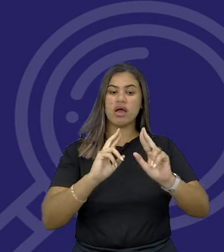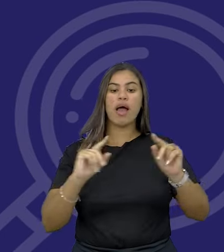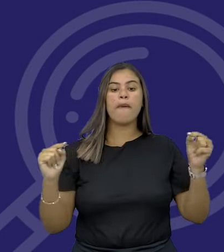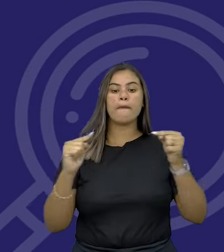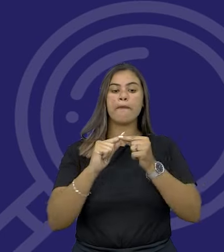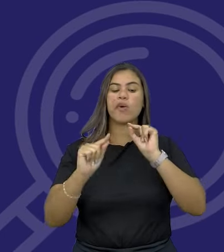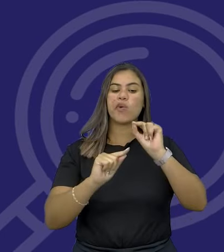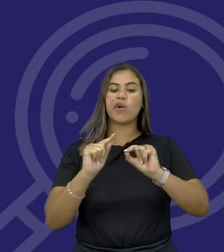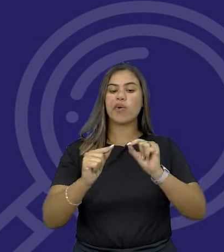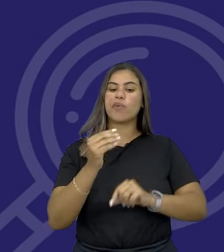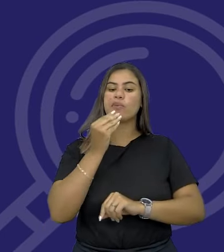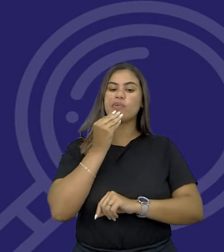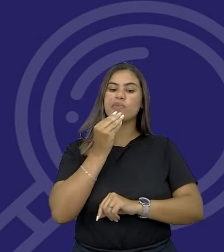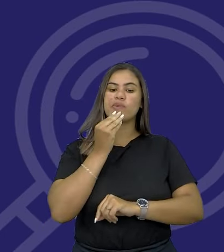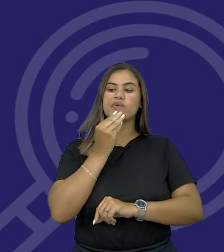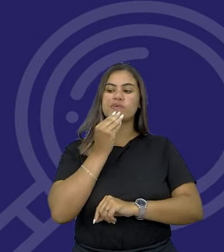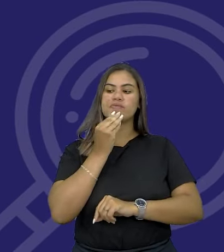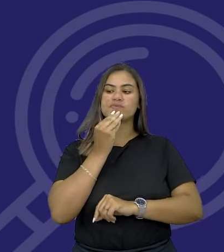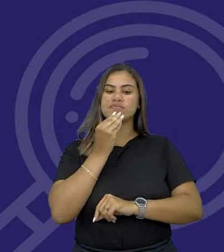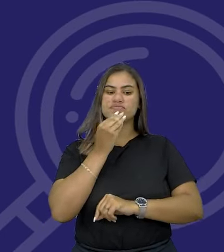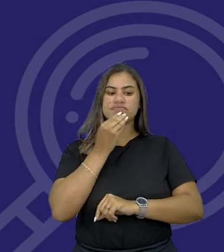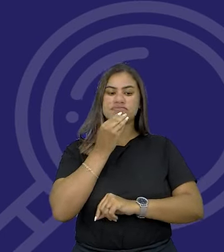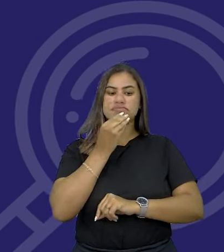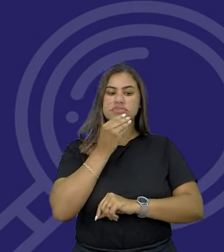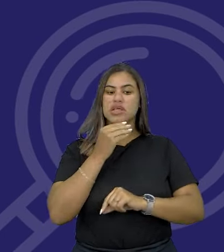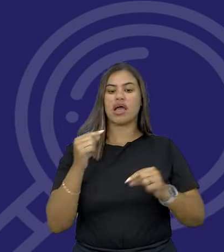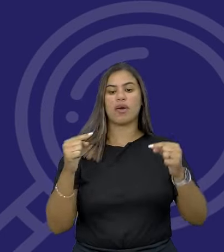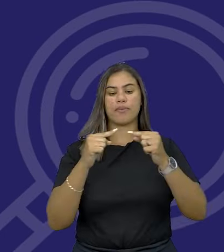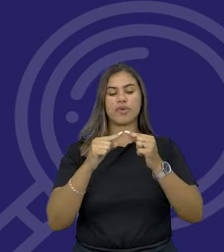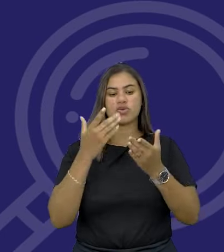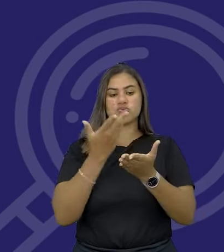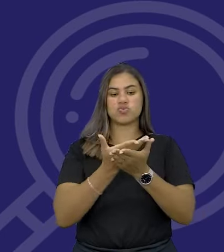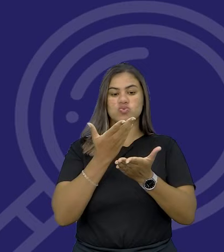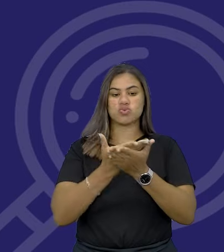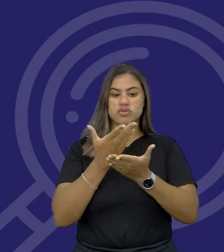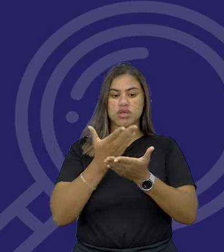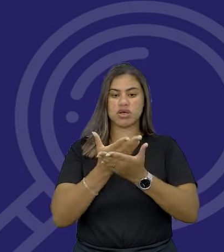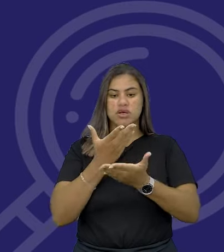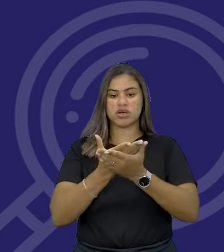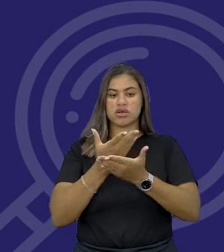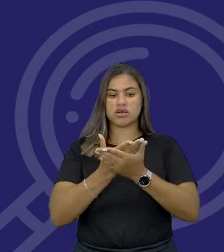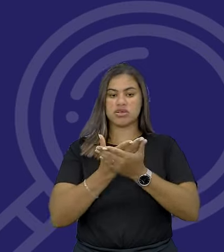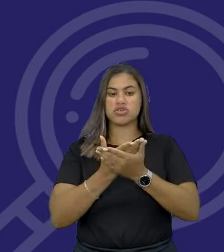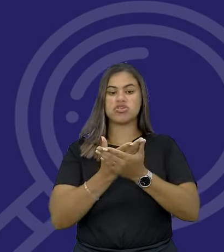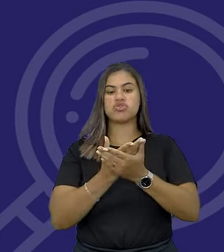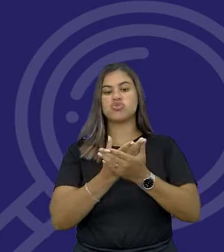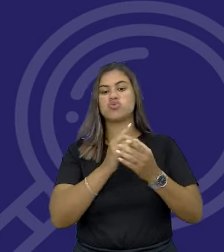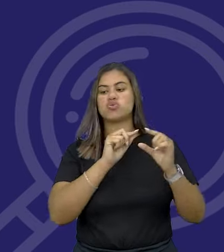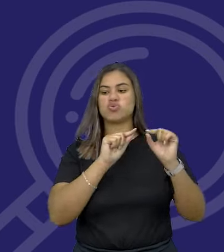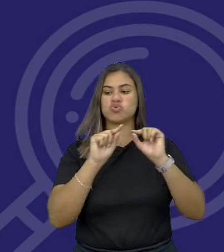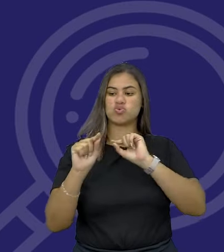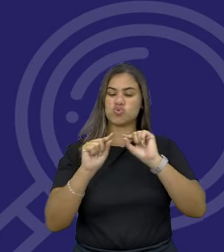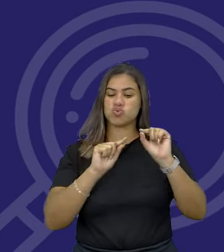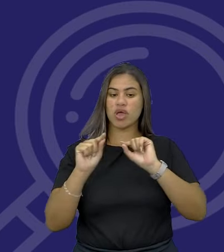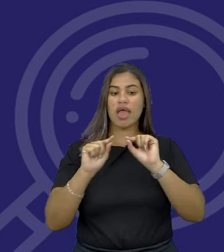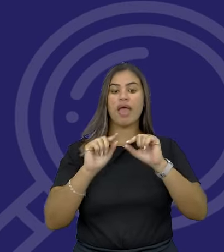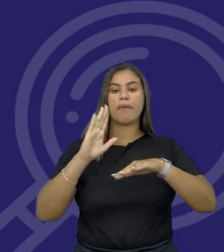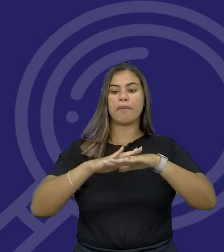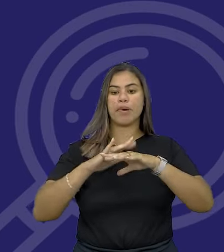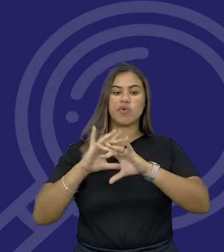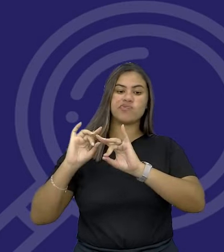a oportunidade que os estudantes possuem para buscarem soluções, explorando técnicas